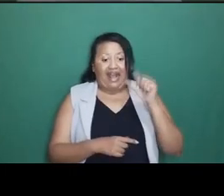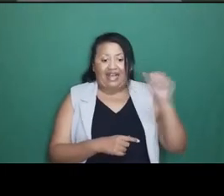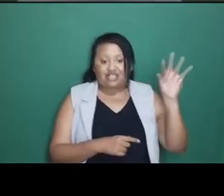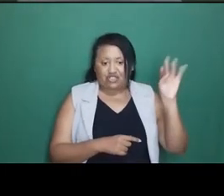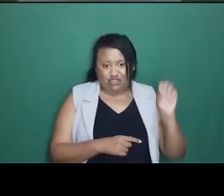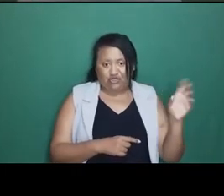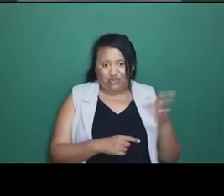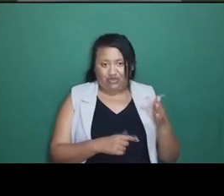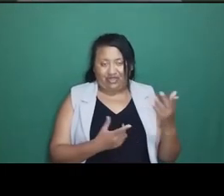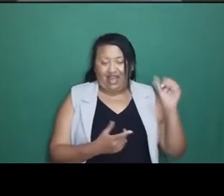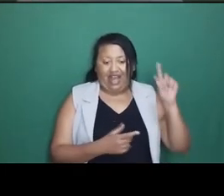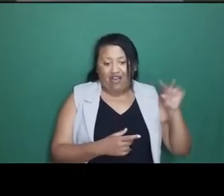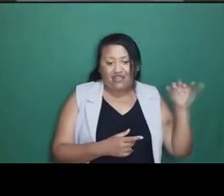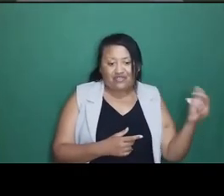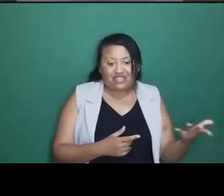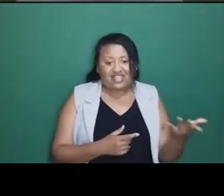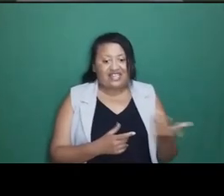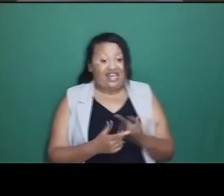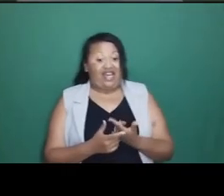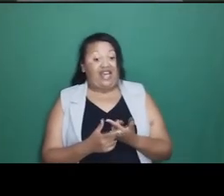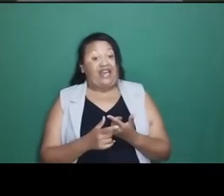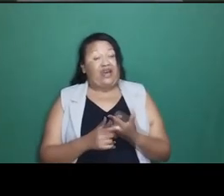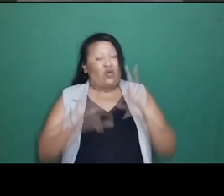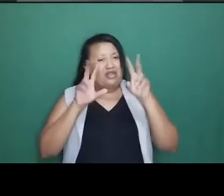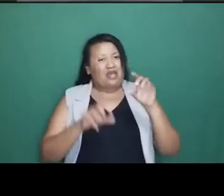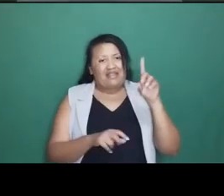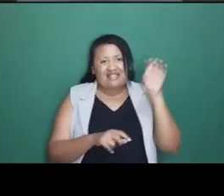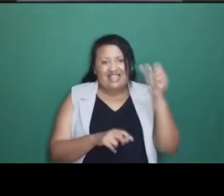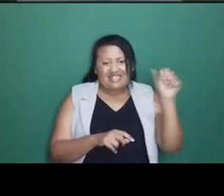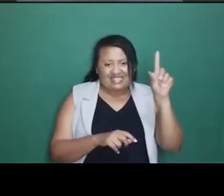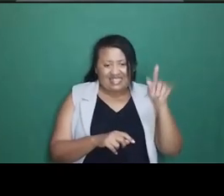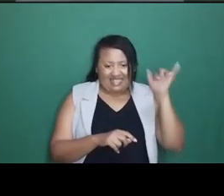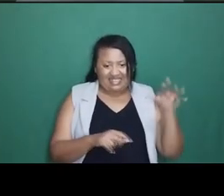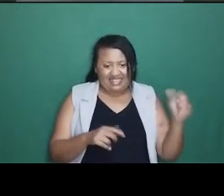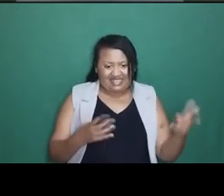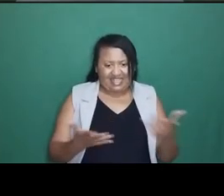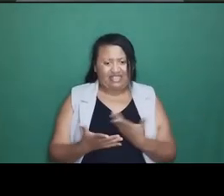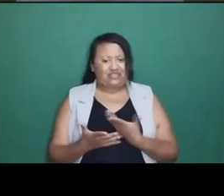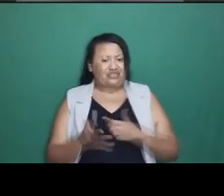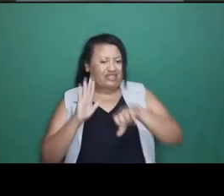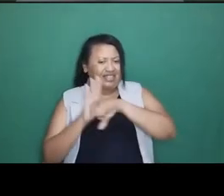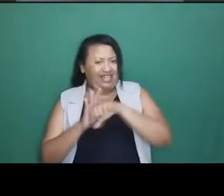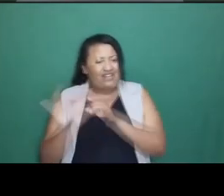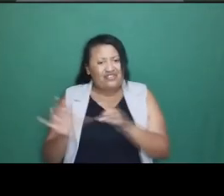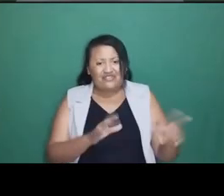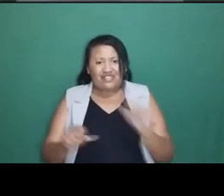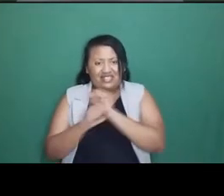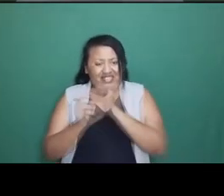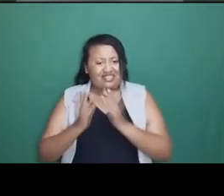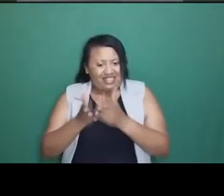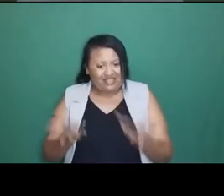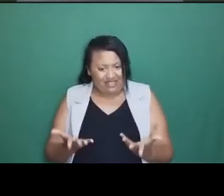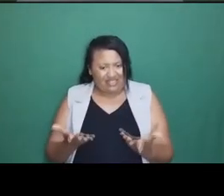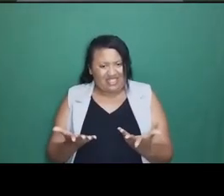são os traficantes de escravos e o horror reflete ao contexto tráfico negreiro sobre de tudo as